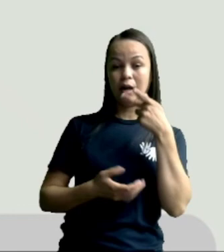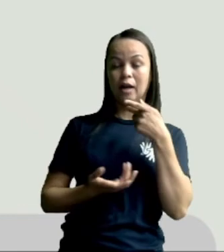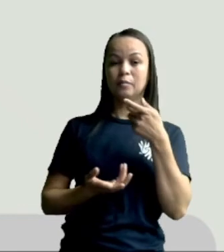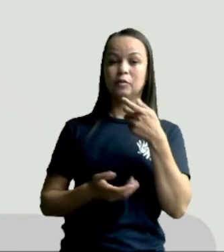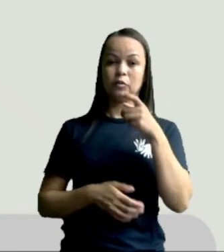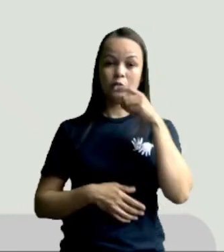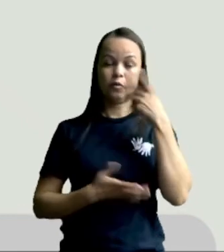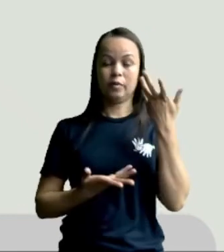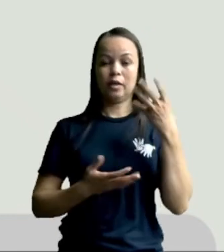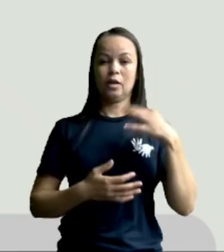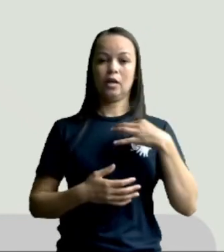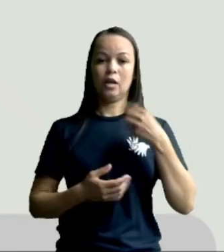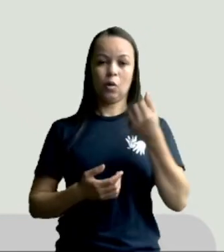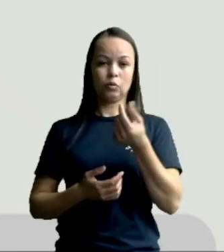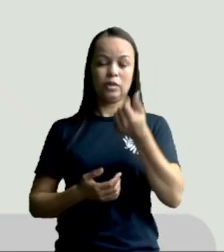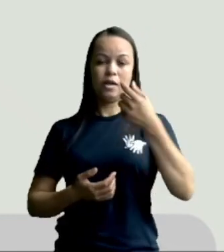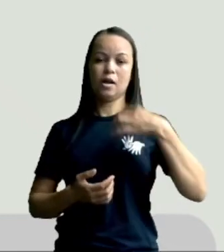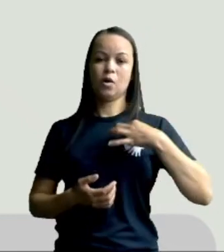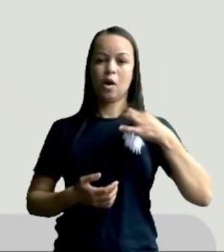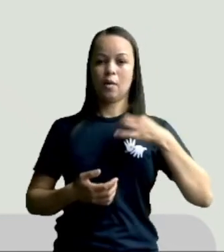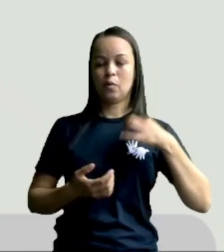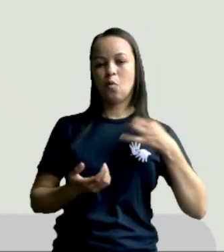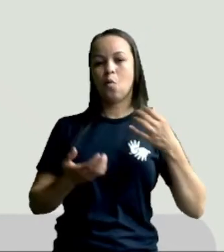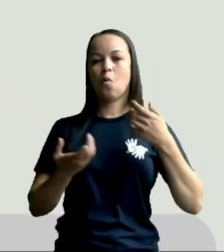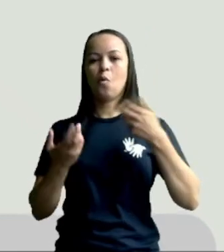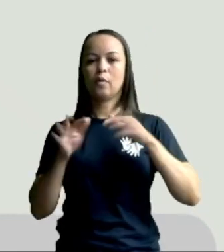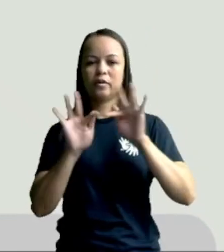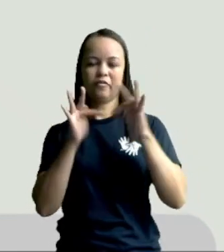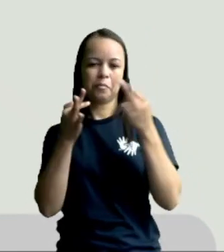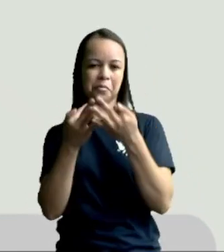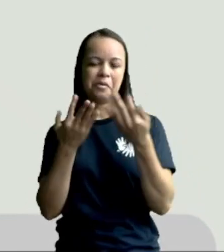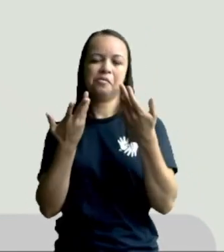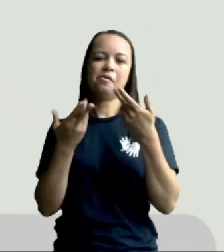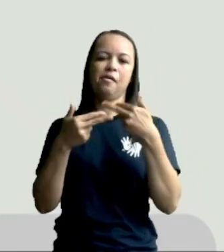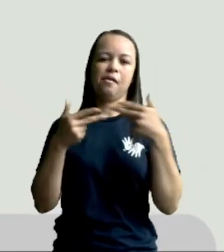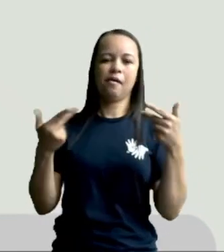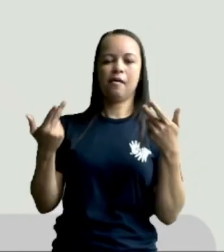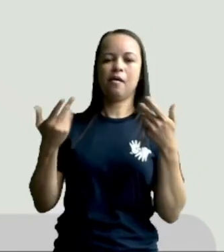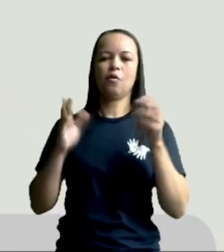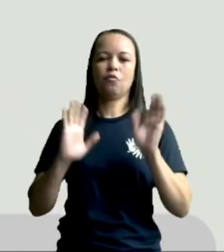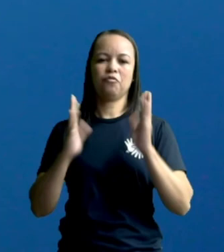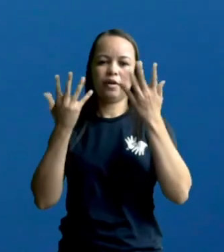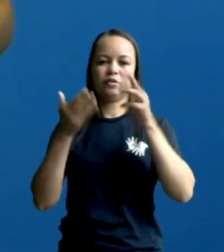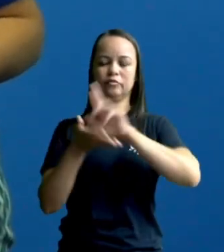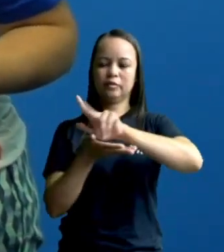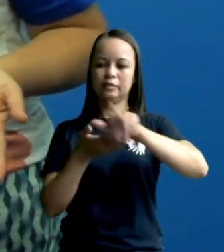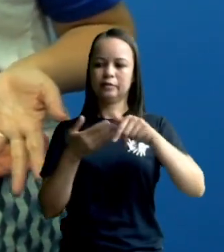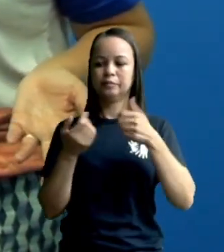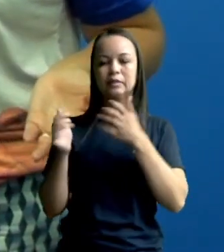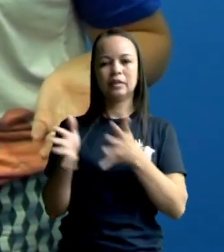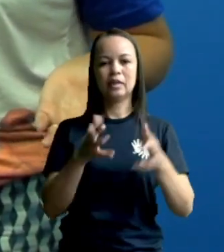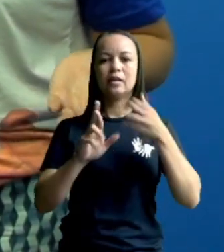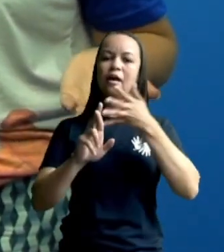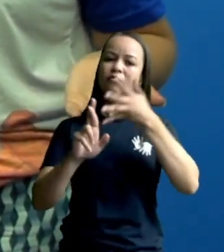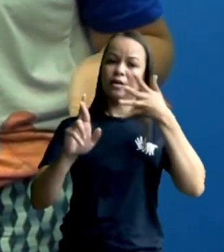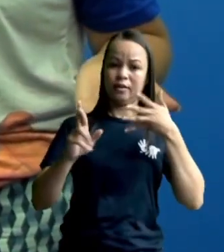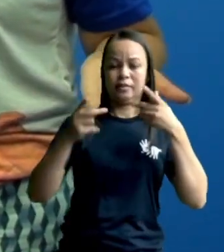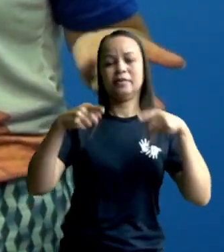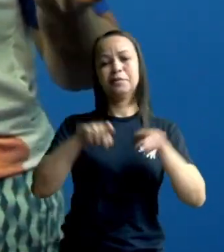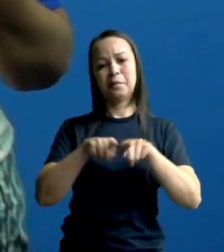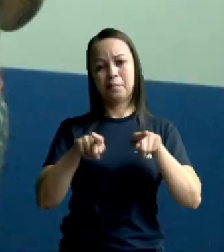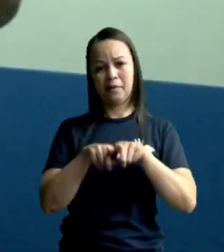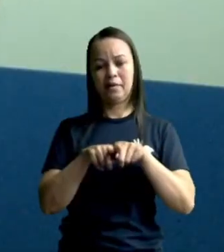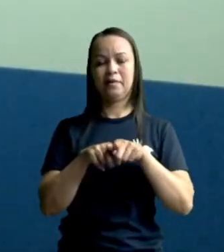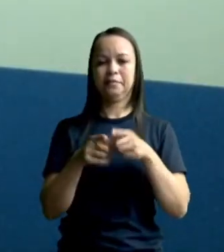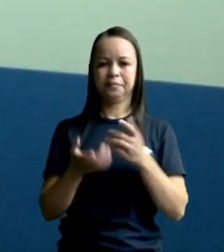família real, as consequências da independência do Brasil. Testamos seu conhecimento e trouxemos as nossas referências, não é isso?